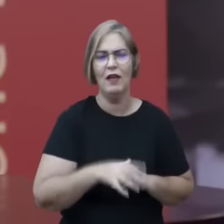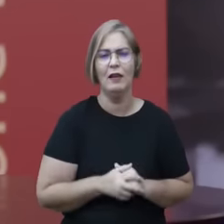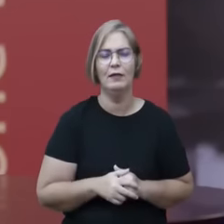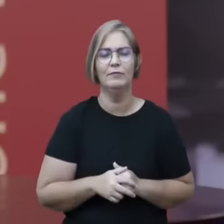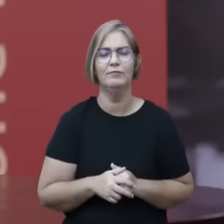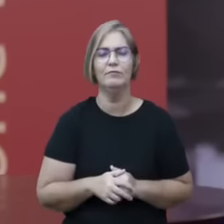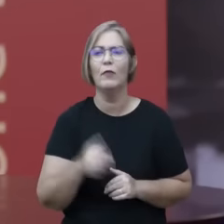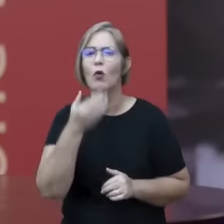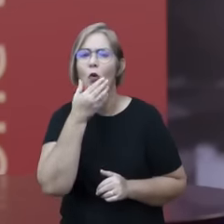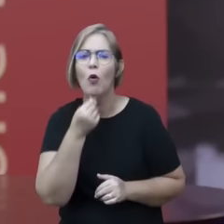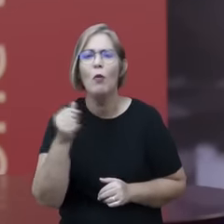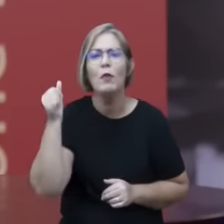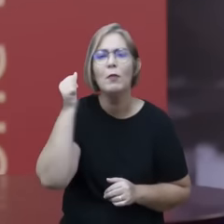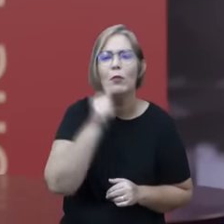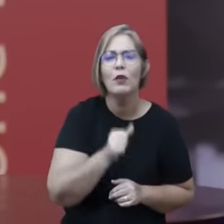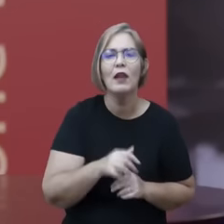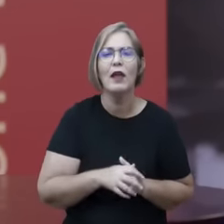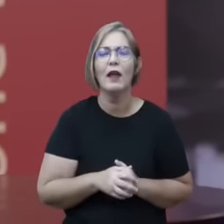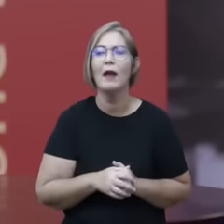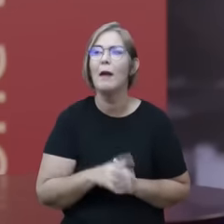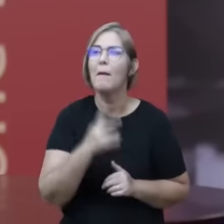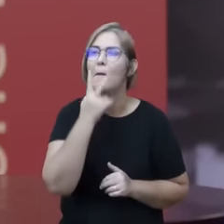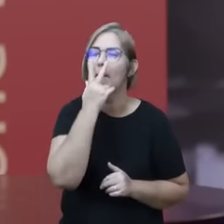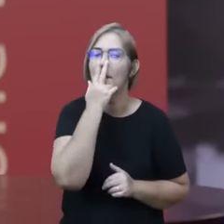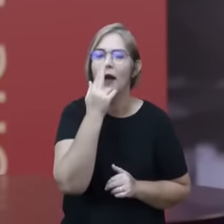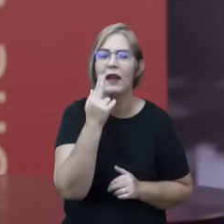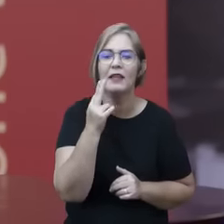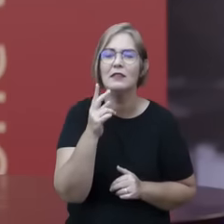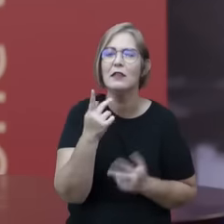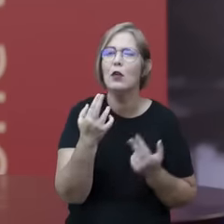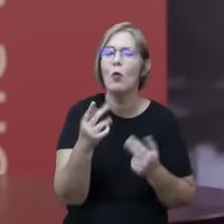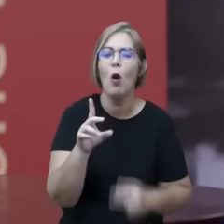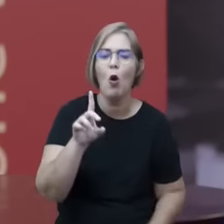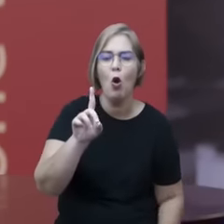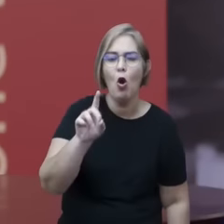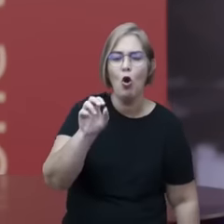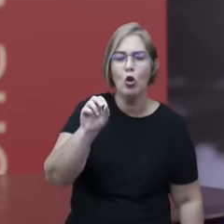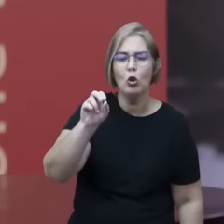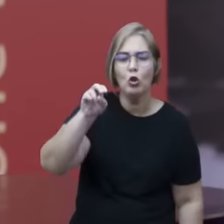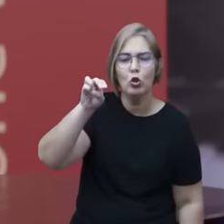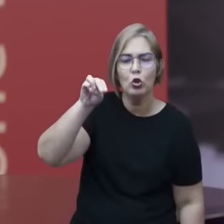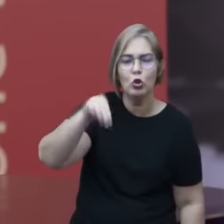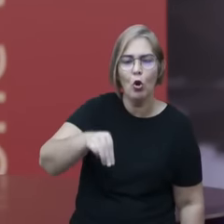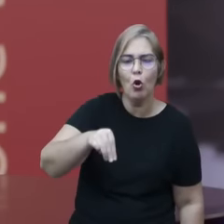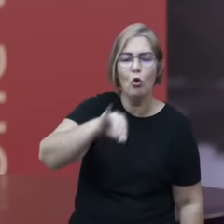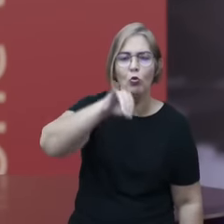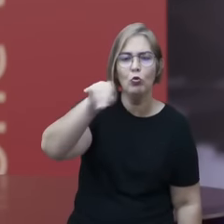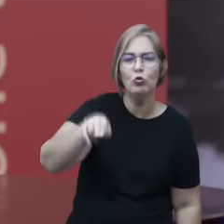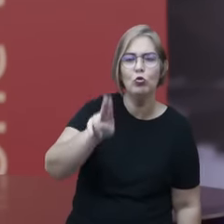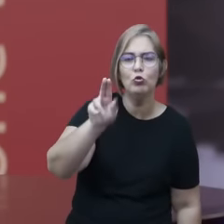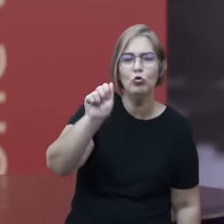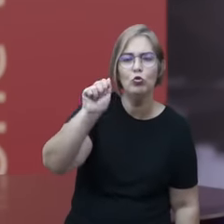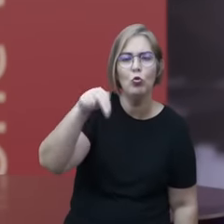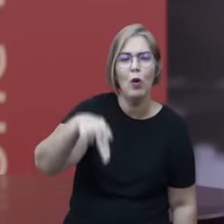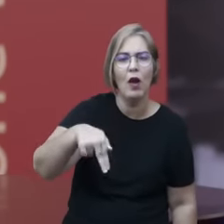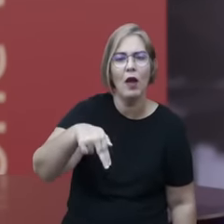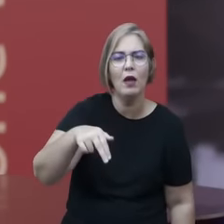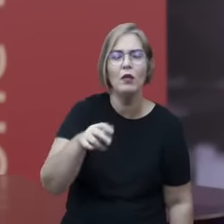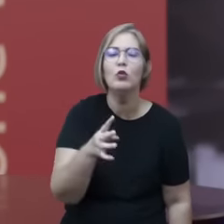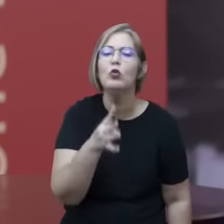é uma espécie de Dom Juan do conhecimento, né? Por quê? porque ele fala do